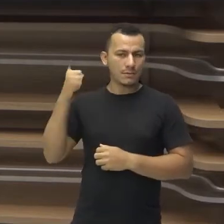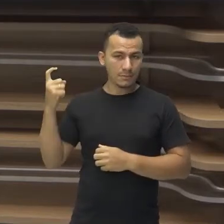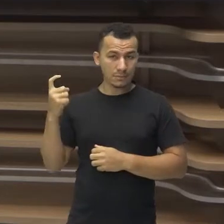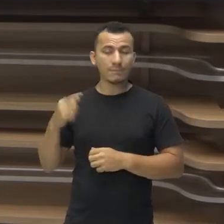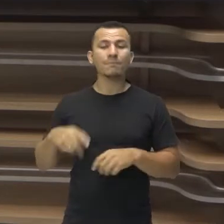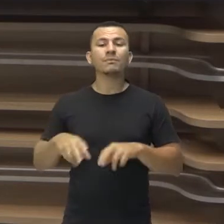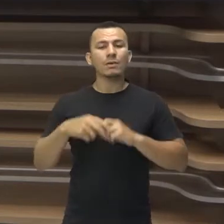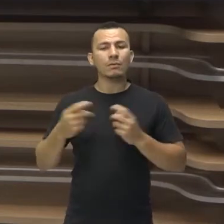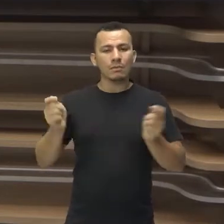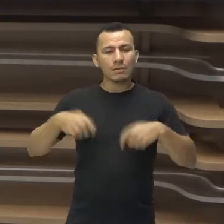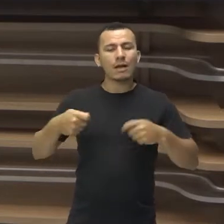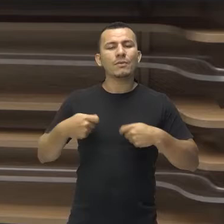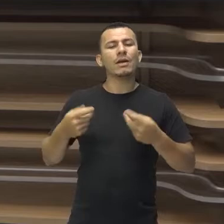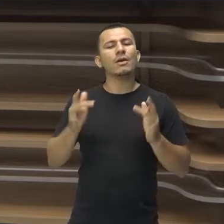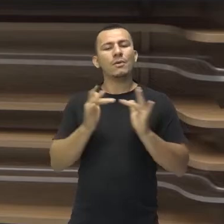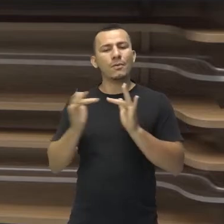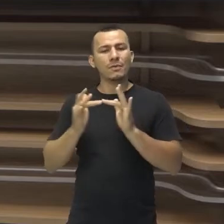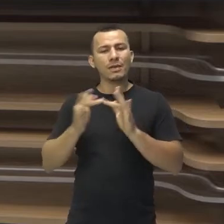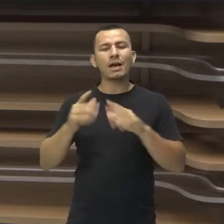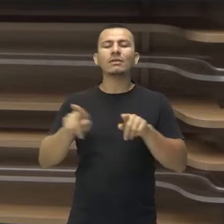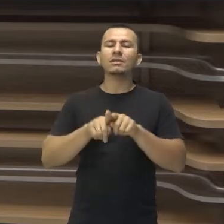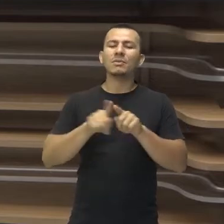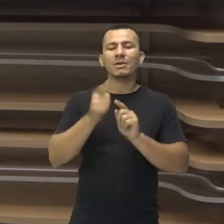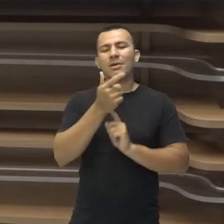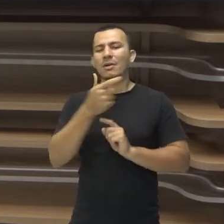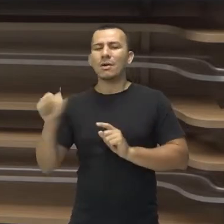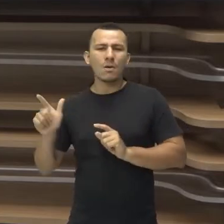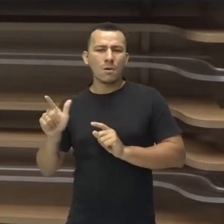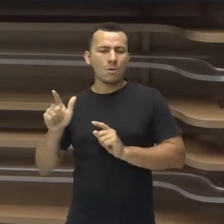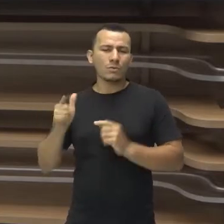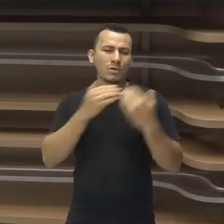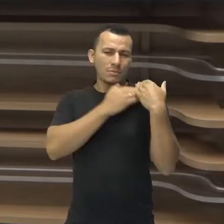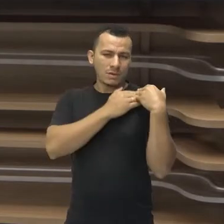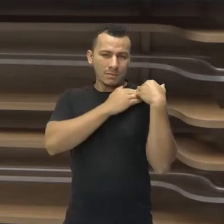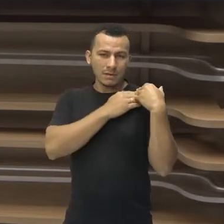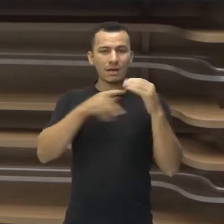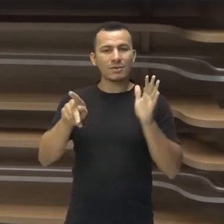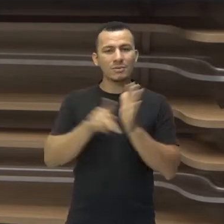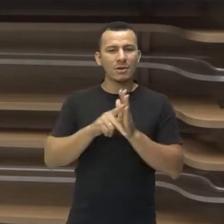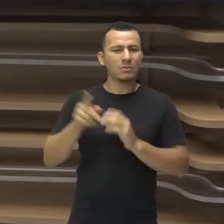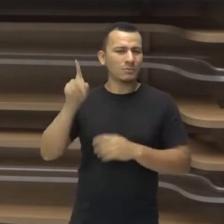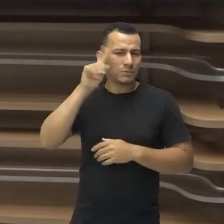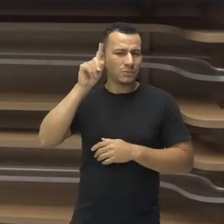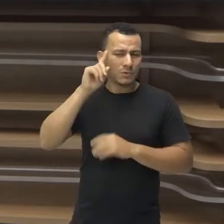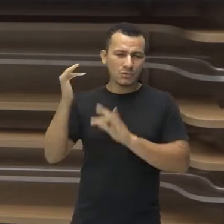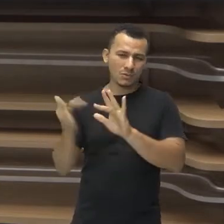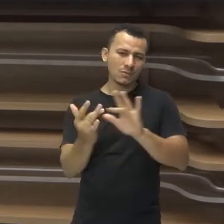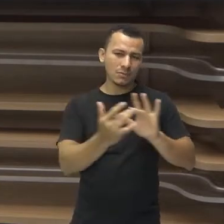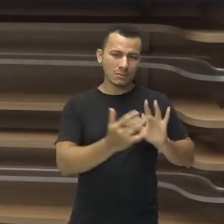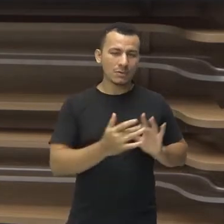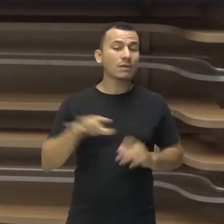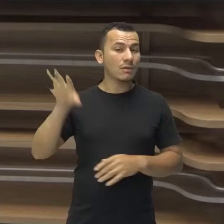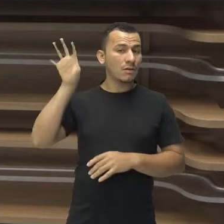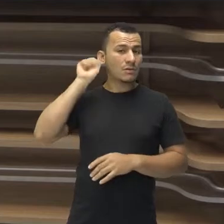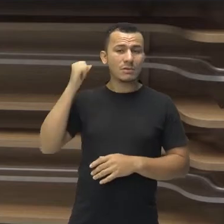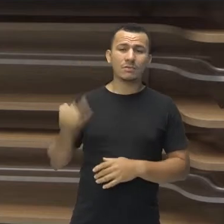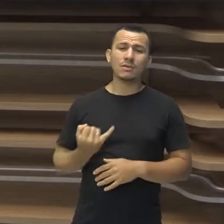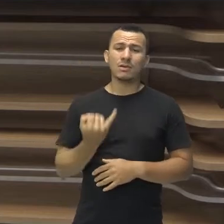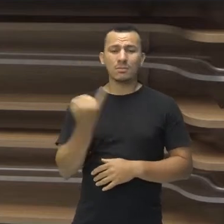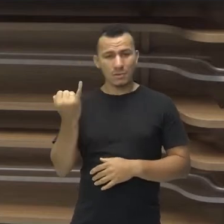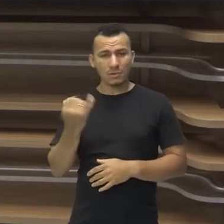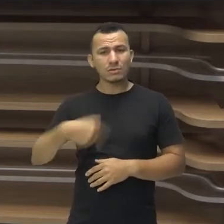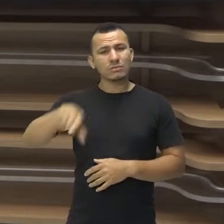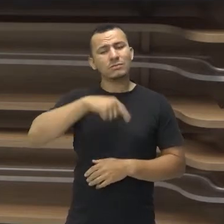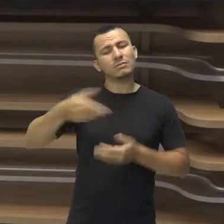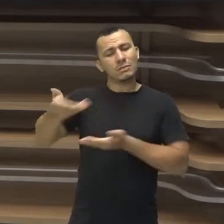interagir ali e perceber outros itens ali outros elementos ali do nosso dia a dia, certo? Então a audição ela é bem importante também para a